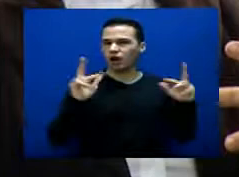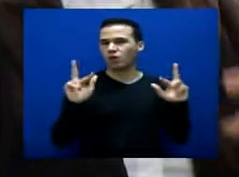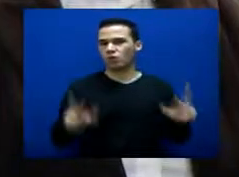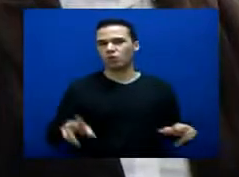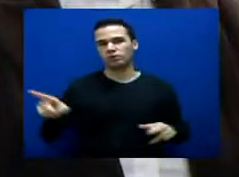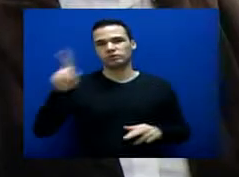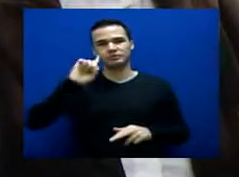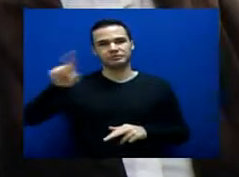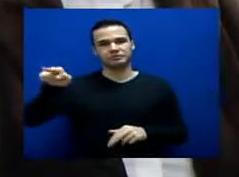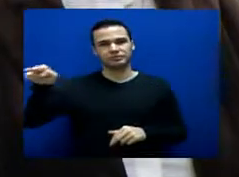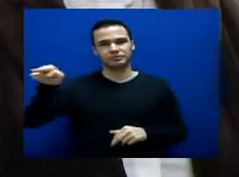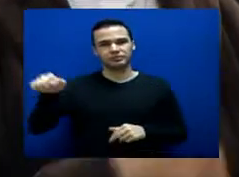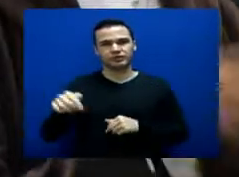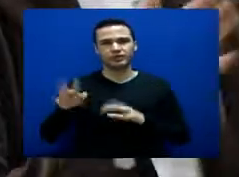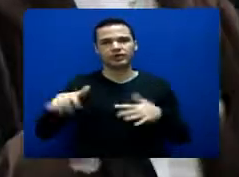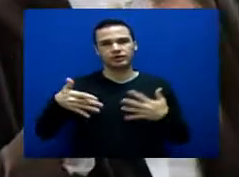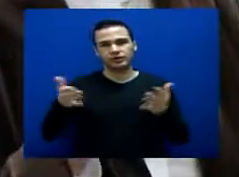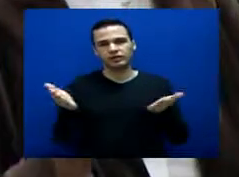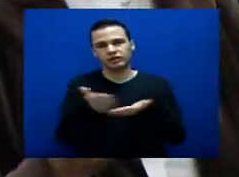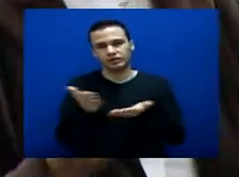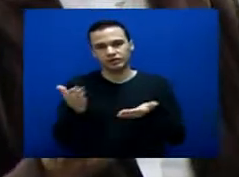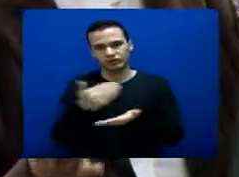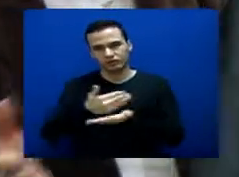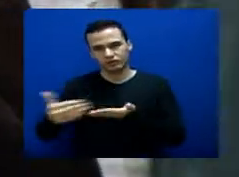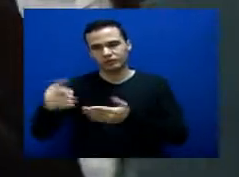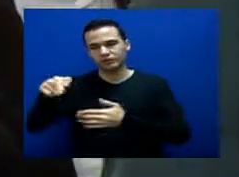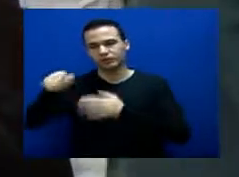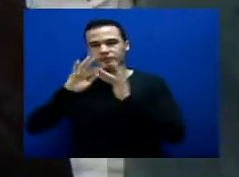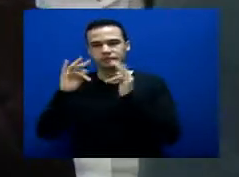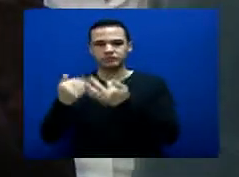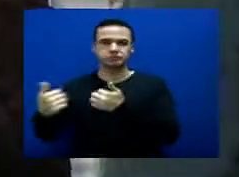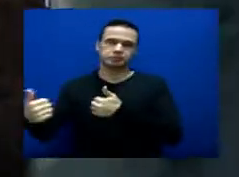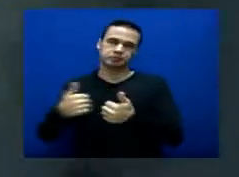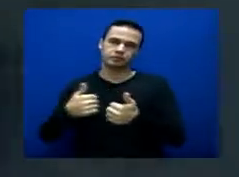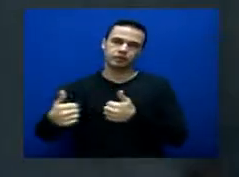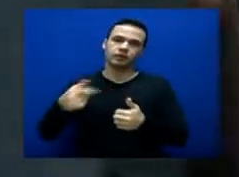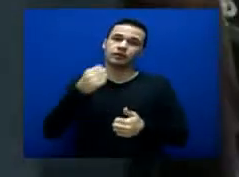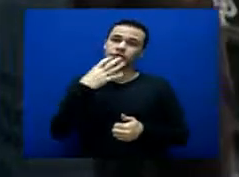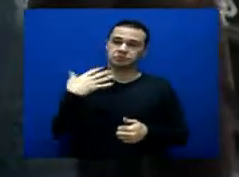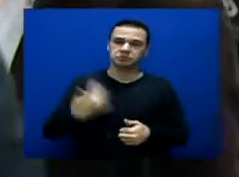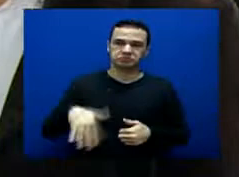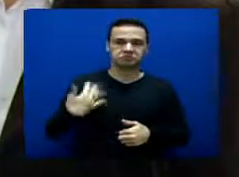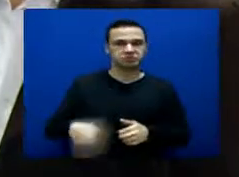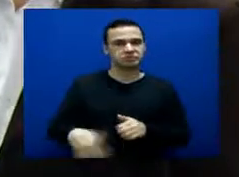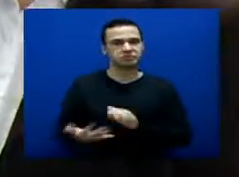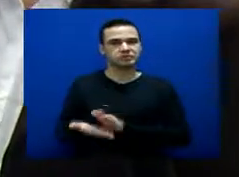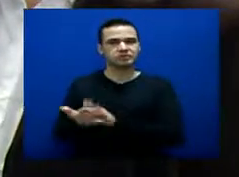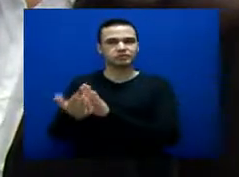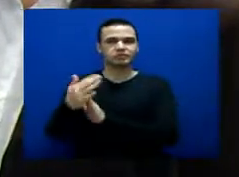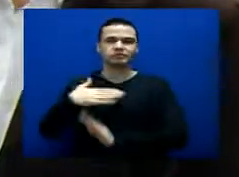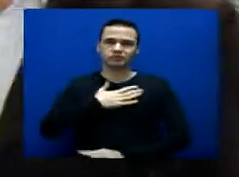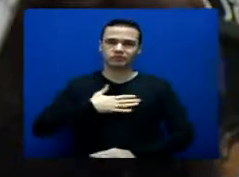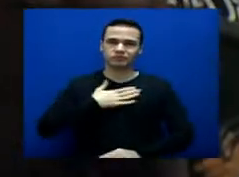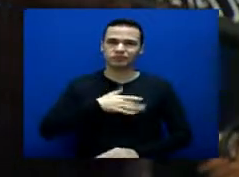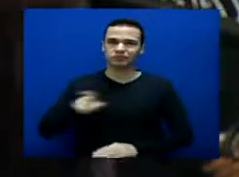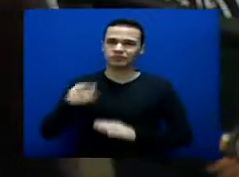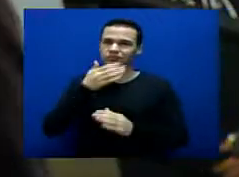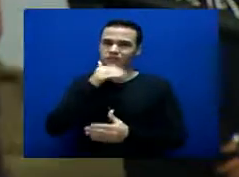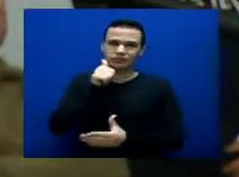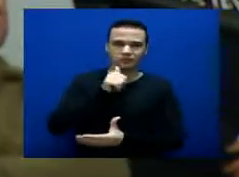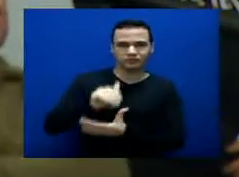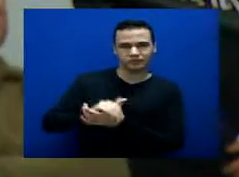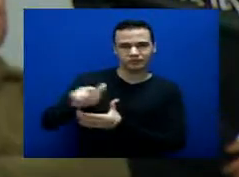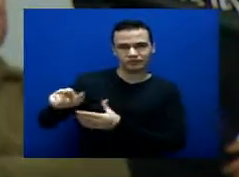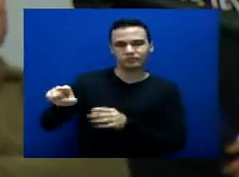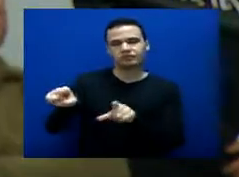aí fazer parte agora, constituir uma família entre eles. Então fica aqui meu reconhecimento, meu carinho, não só pelo casal, mas a minha